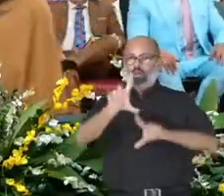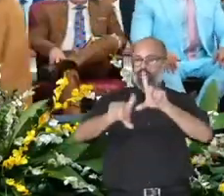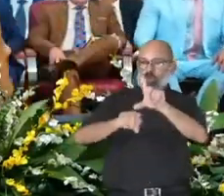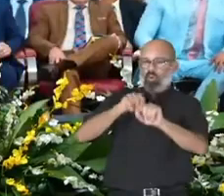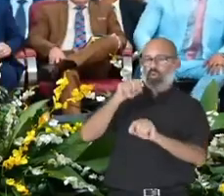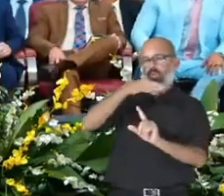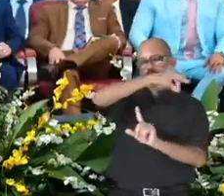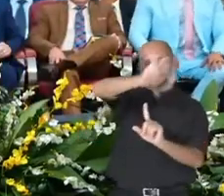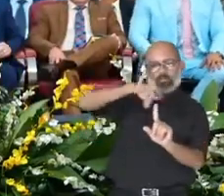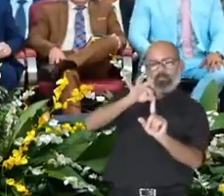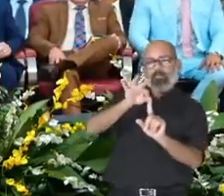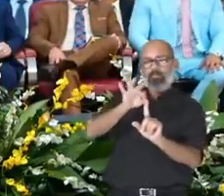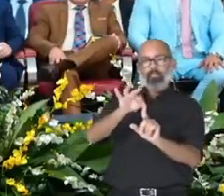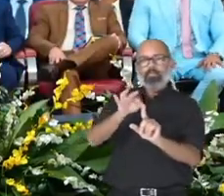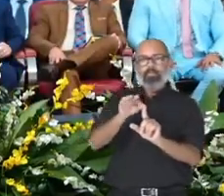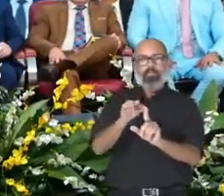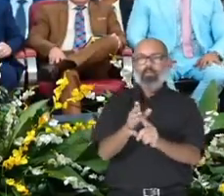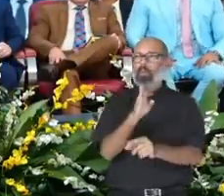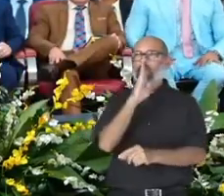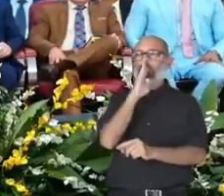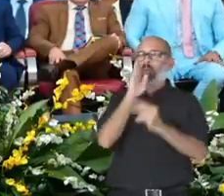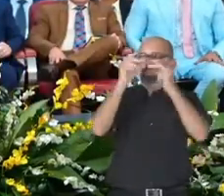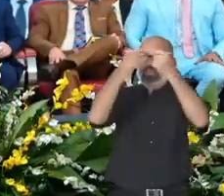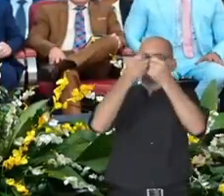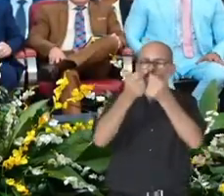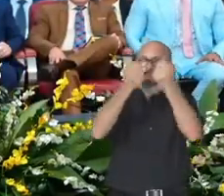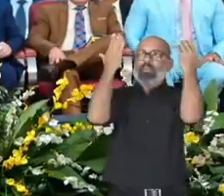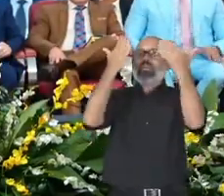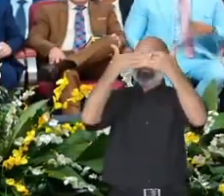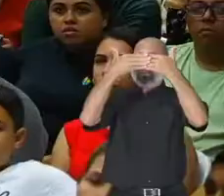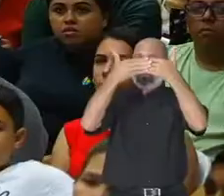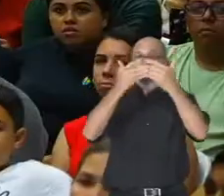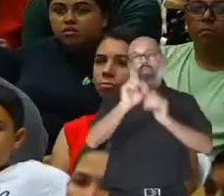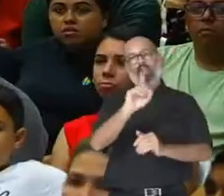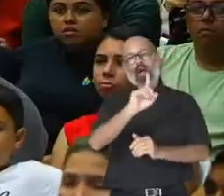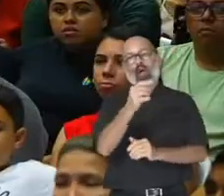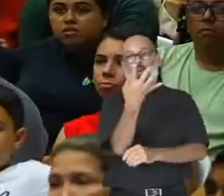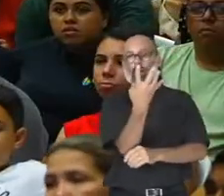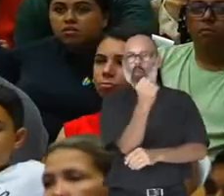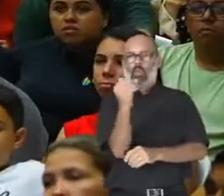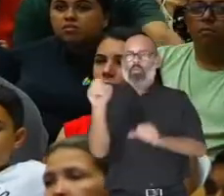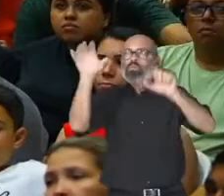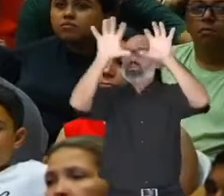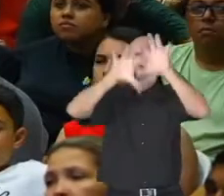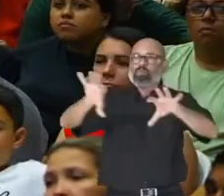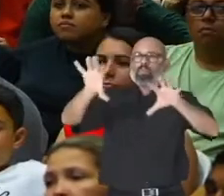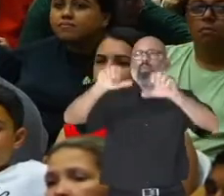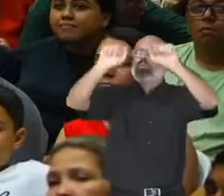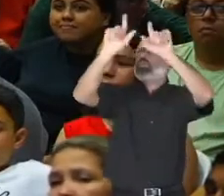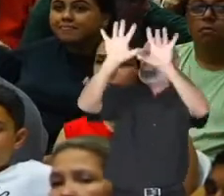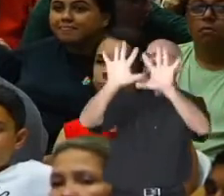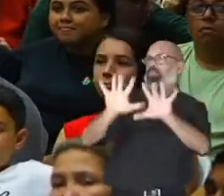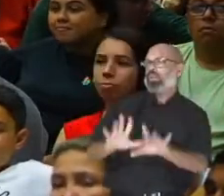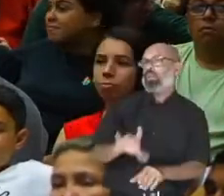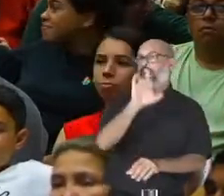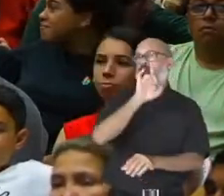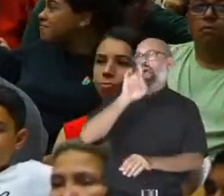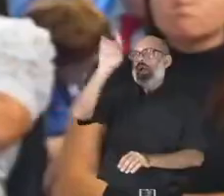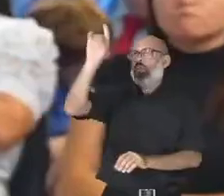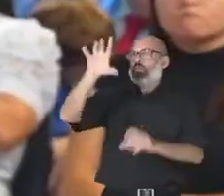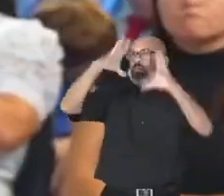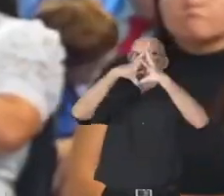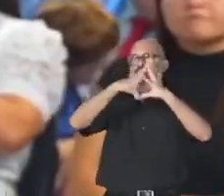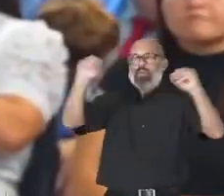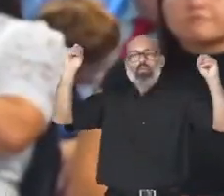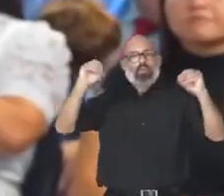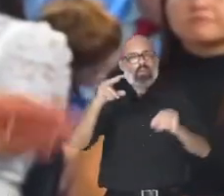escolhida, santa, não ouviu a voz do seu Senhor. Por 400 anos, aquela nuvem chamada Shekinah, a nuvem da glória de Deus, desapareceu